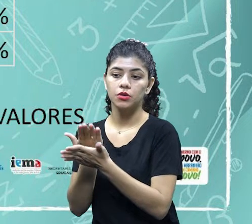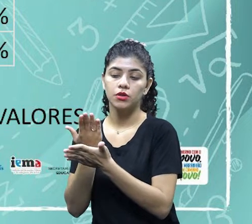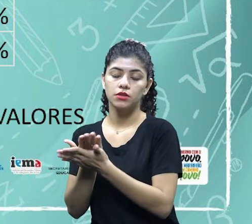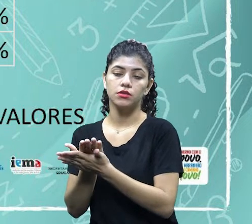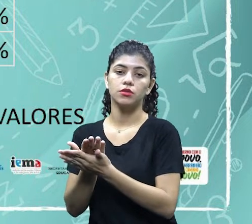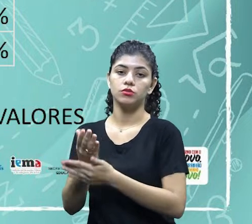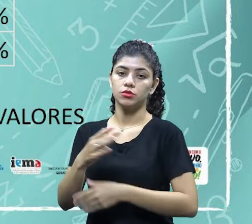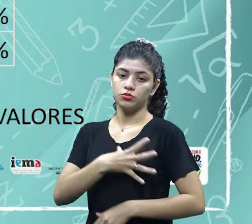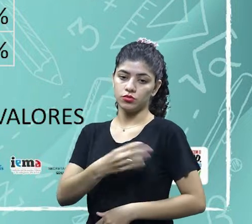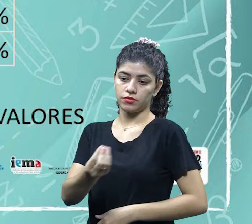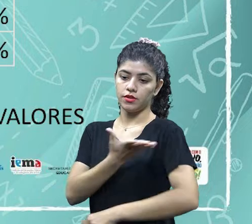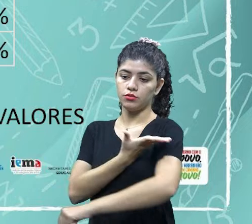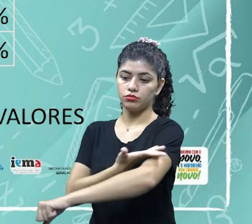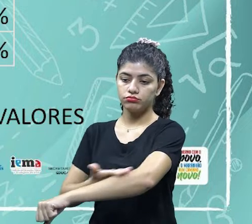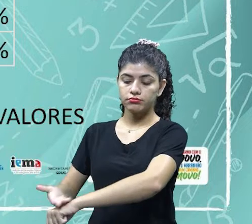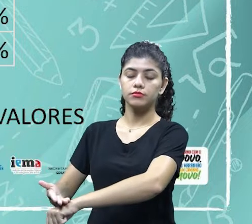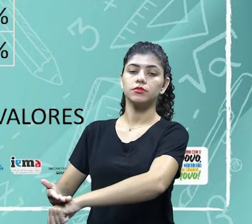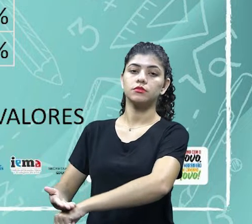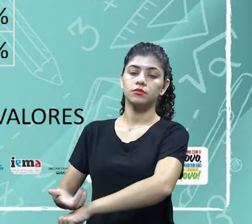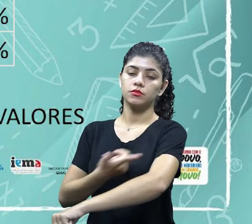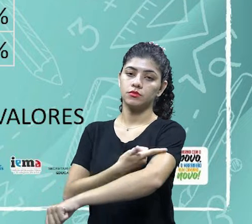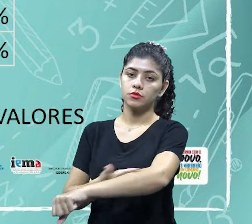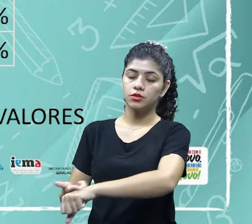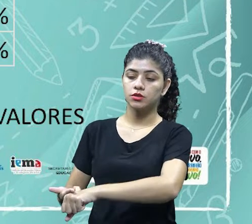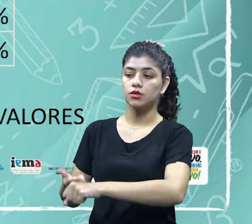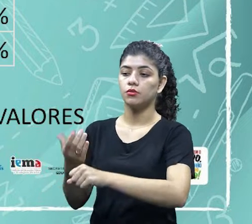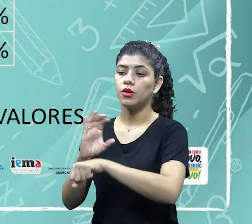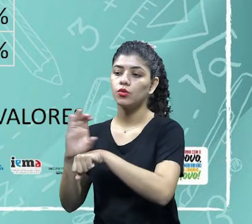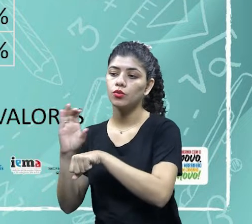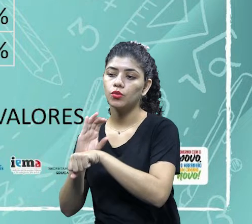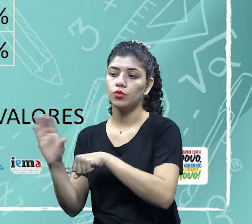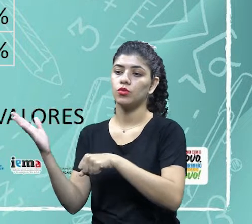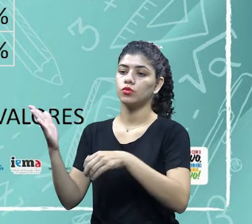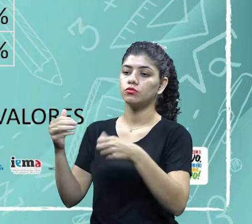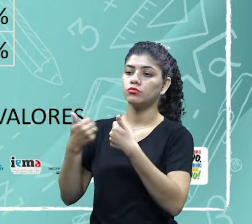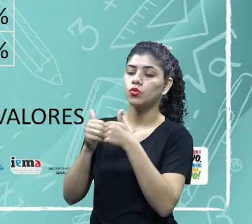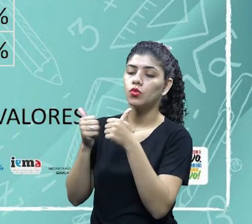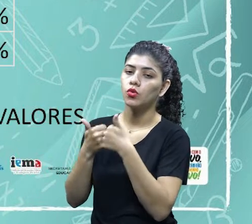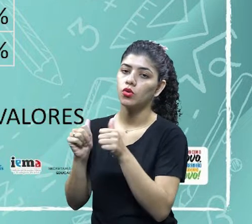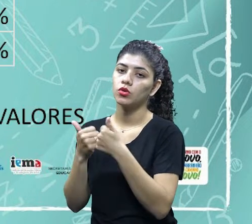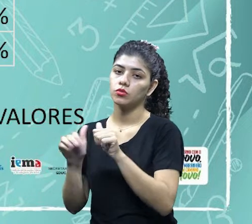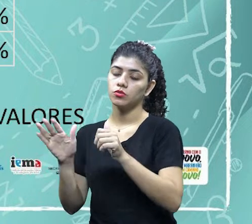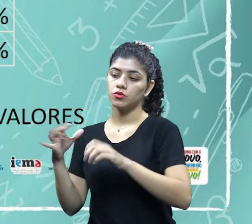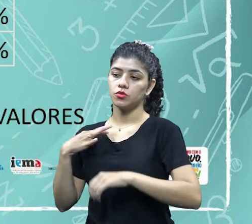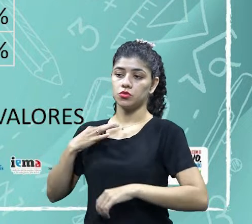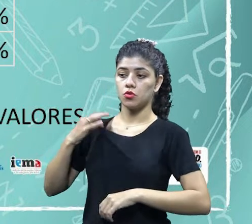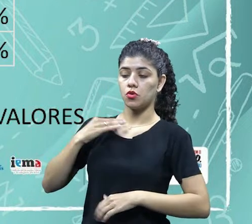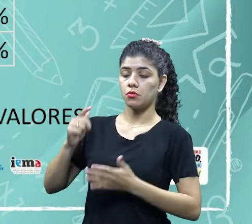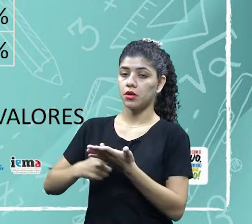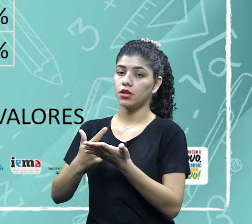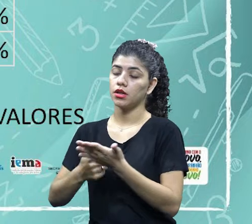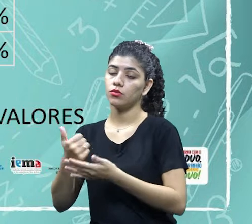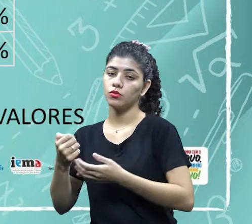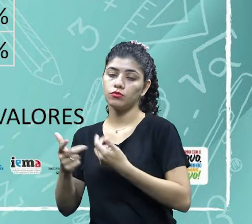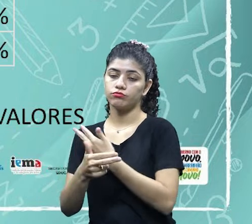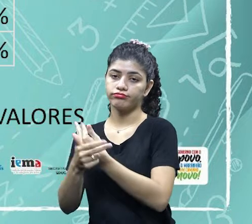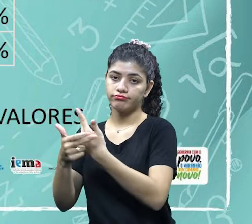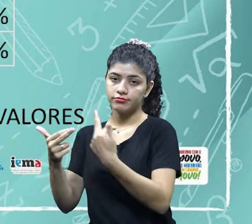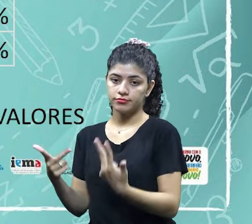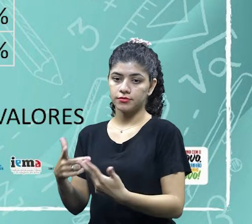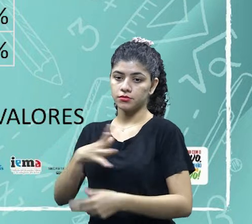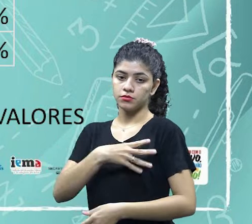seus filhos, certo? Paga um curso, paga transporte para ir para a escola, compra fardamento, compra caderno, caneta, essas